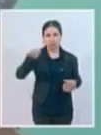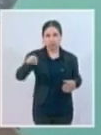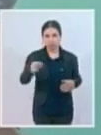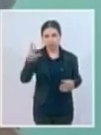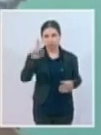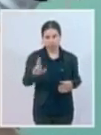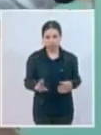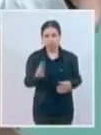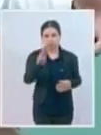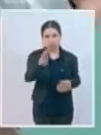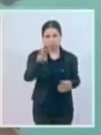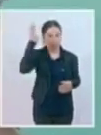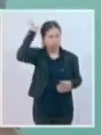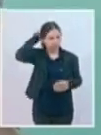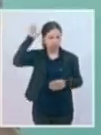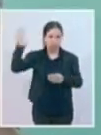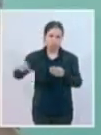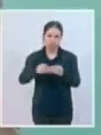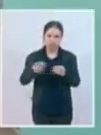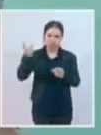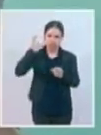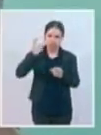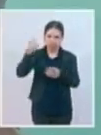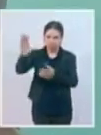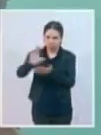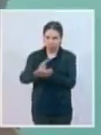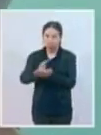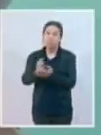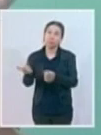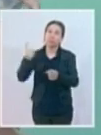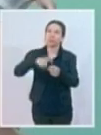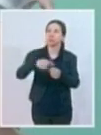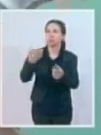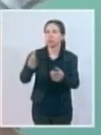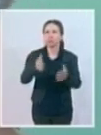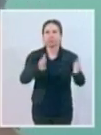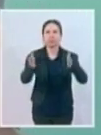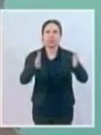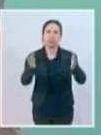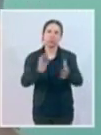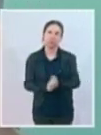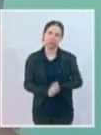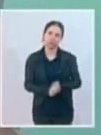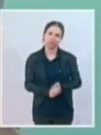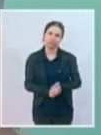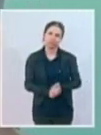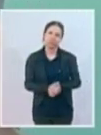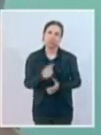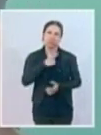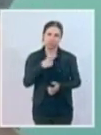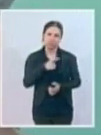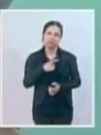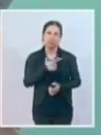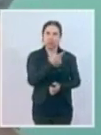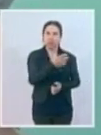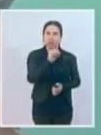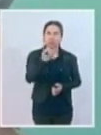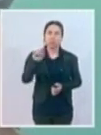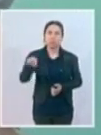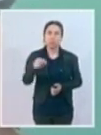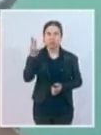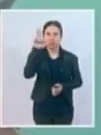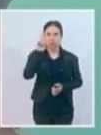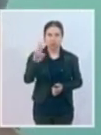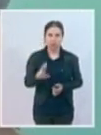Wellington enviou, porém essa emenda ela voltou. Voltou, isso. Né? Tem um prazo, então, e ela voltou. Temos 200.000 de outro deputado,